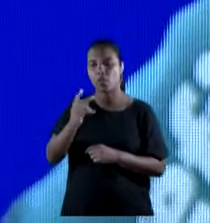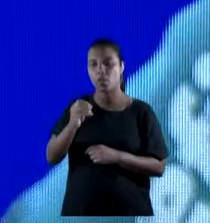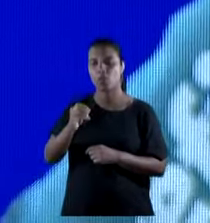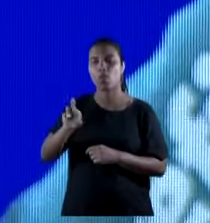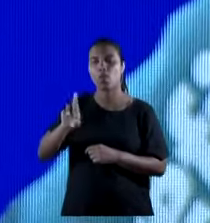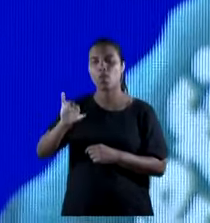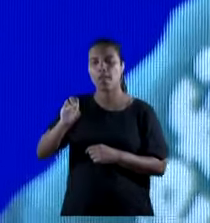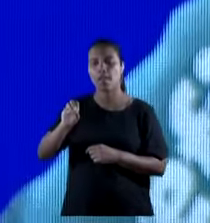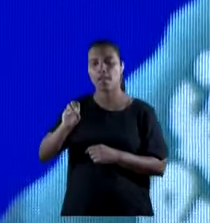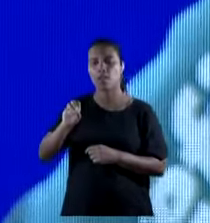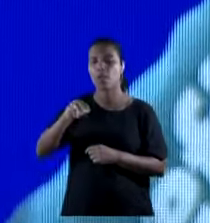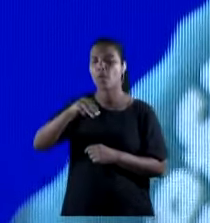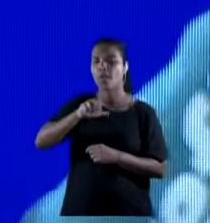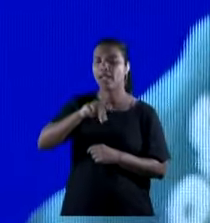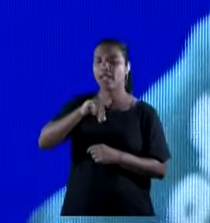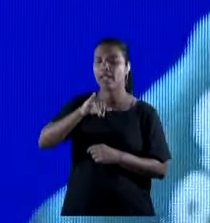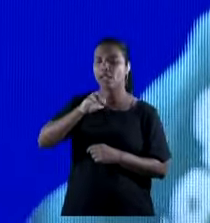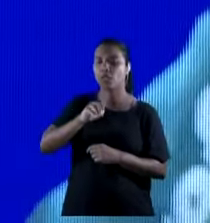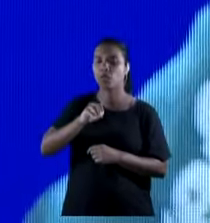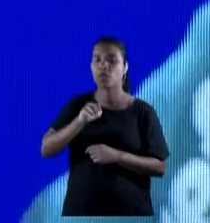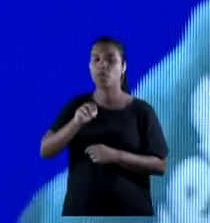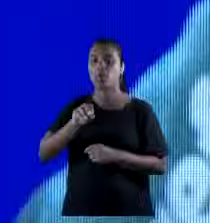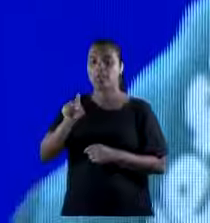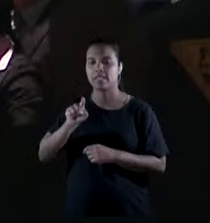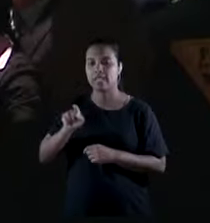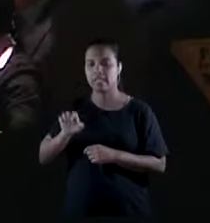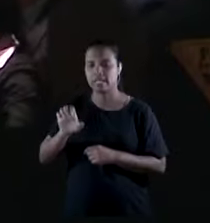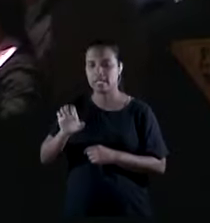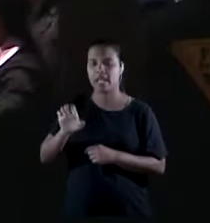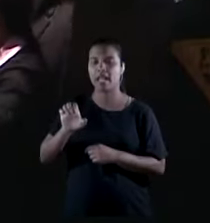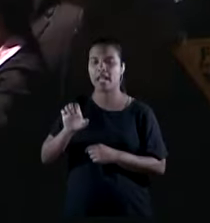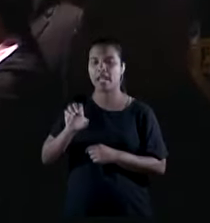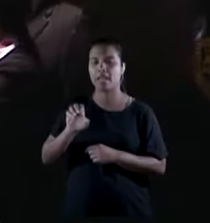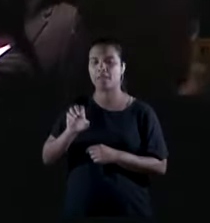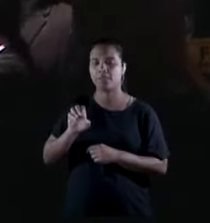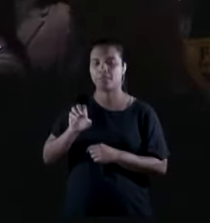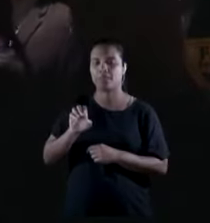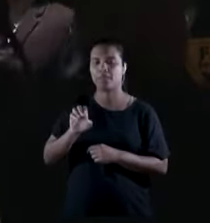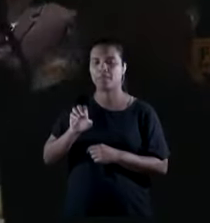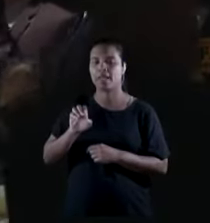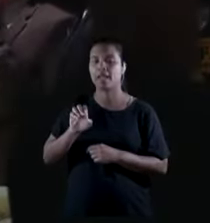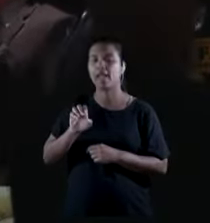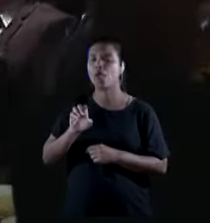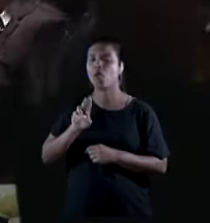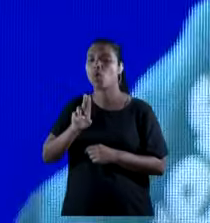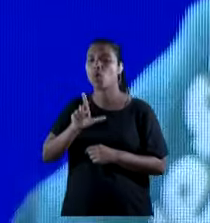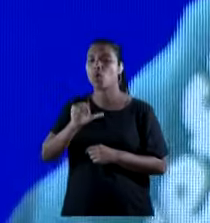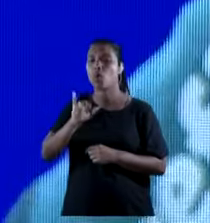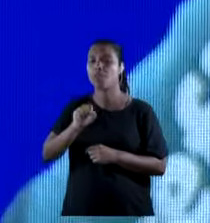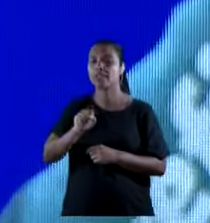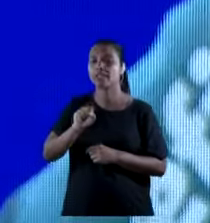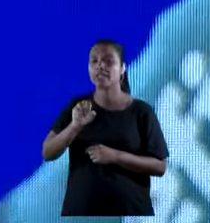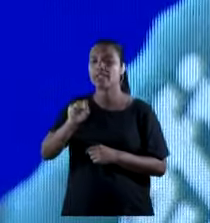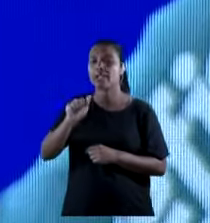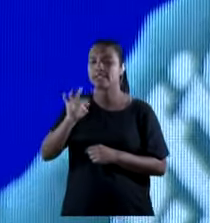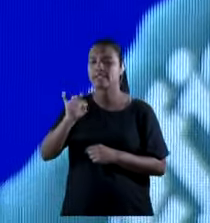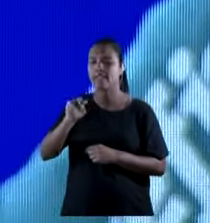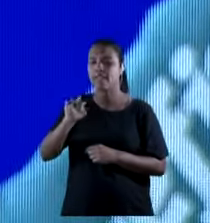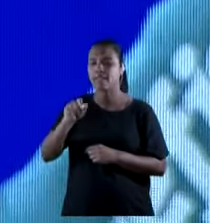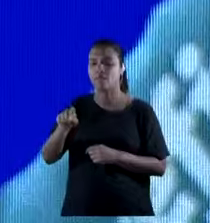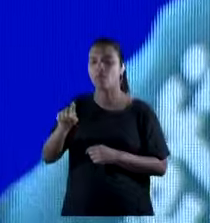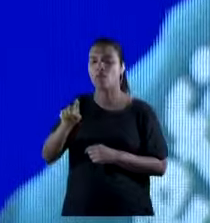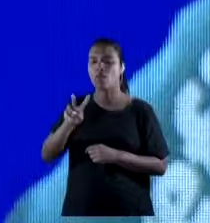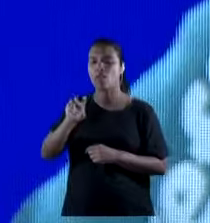Menino, ao Zé, ao Aníbal, ao Estevão, ao Luís, ao Jonathan, ao